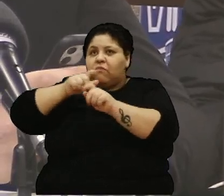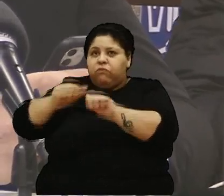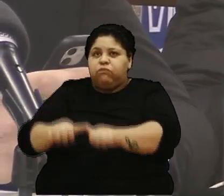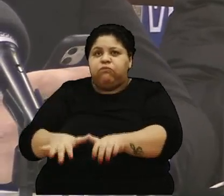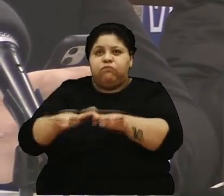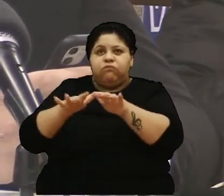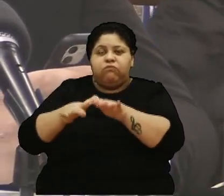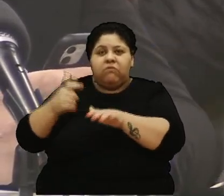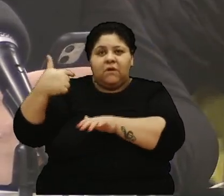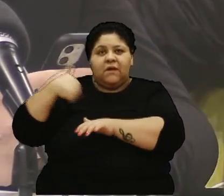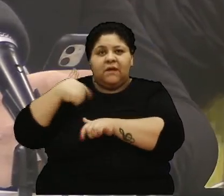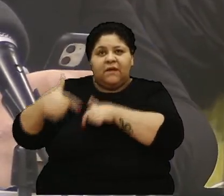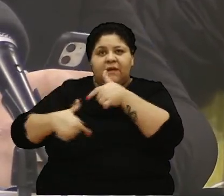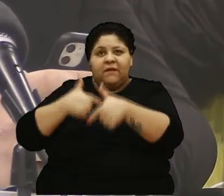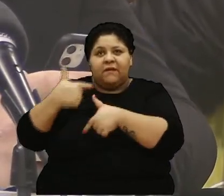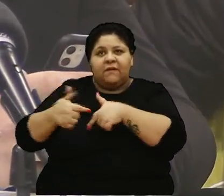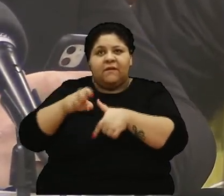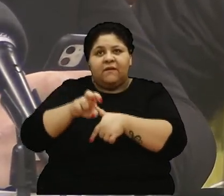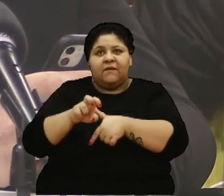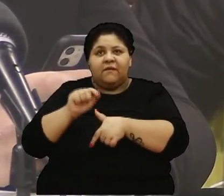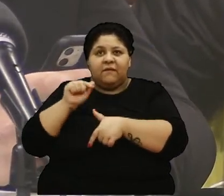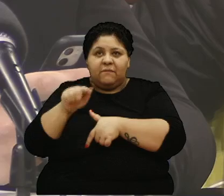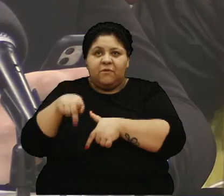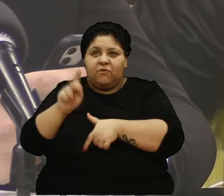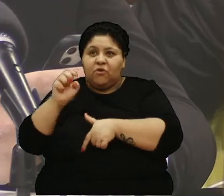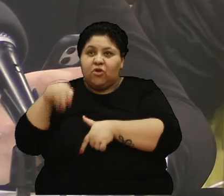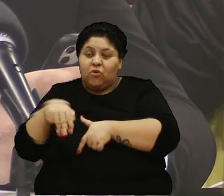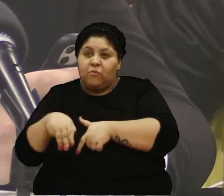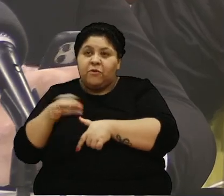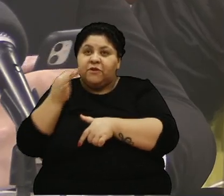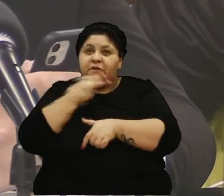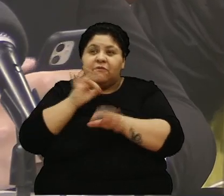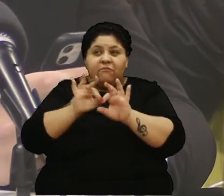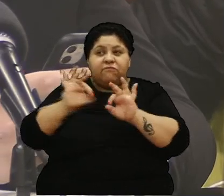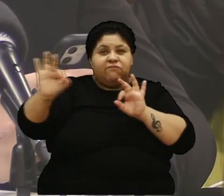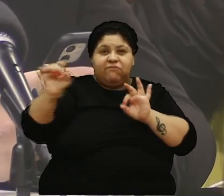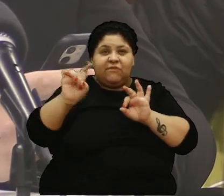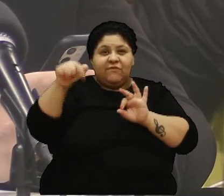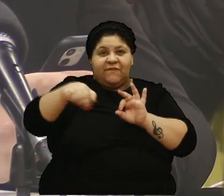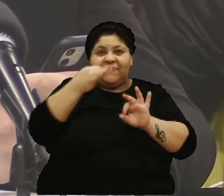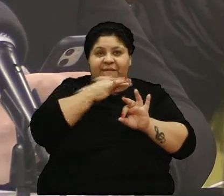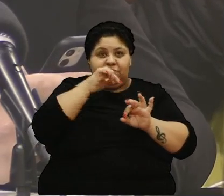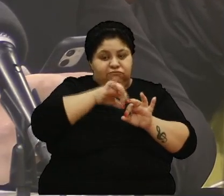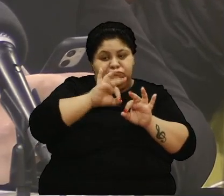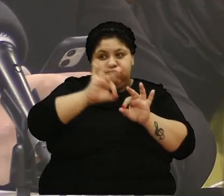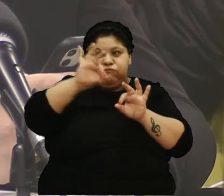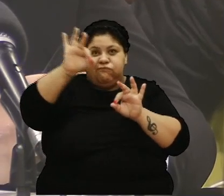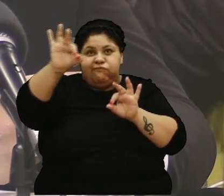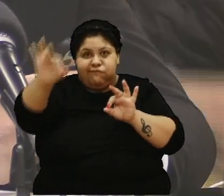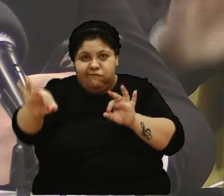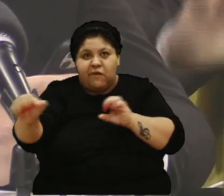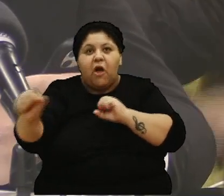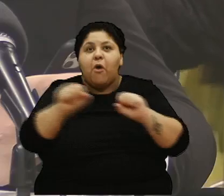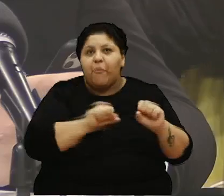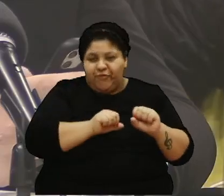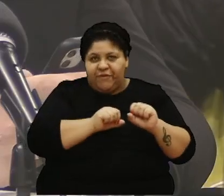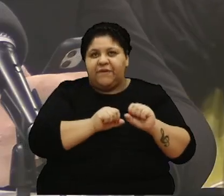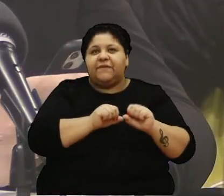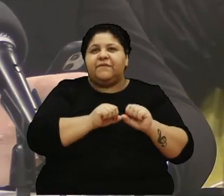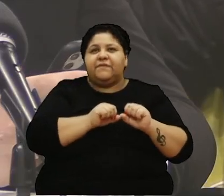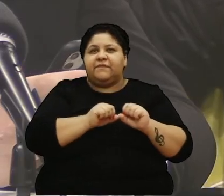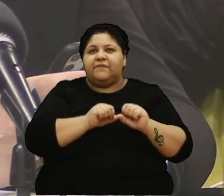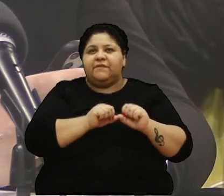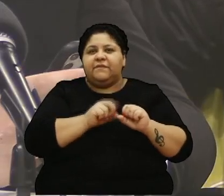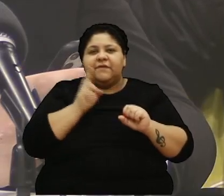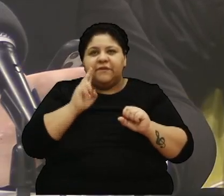estava servindo a 5.000 quilômetros de Caxias do Sul. Não estava aqui. Poderia ter ficado a esmo,